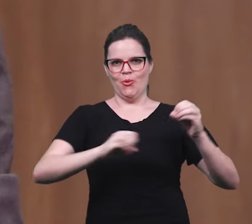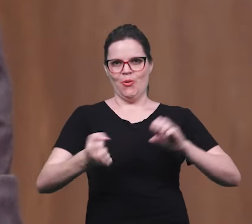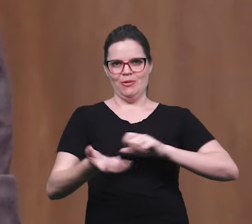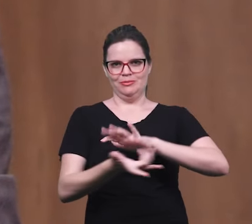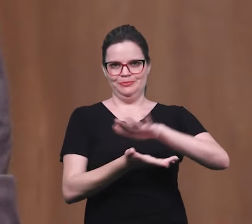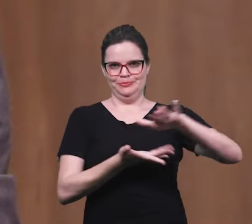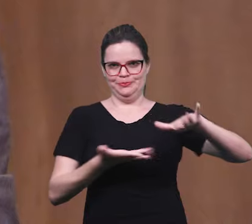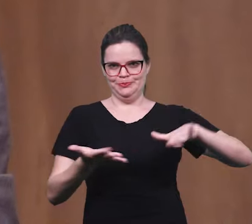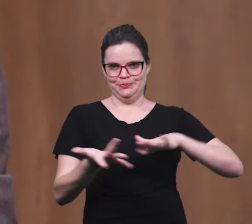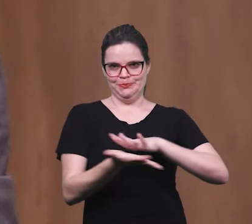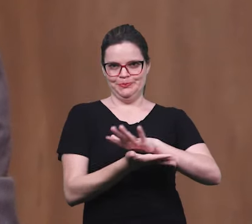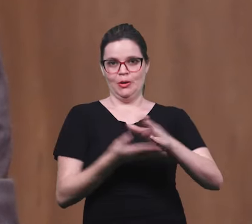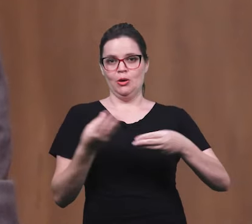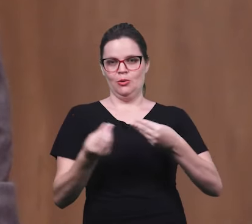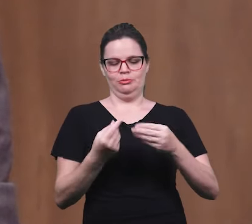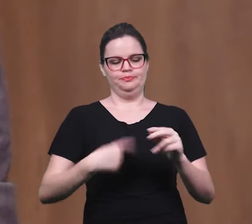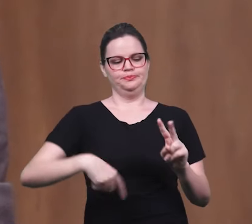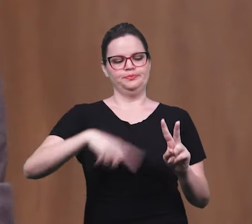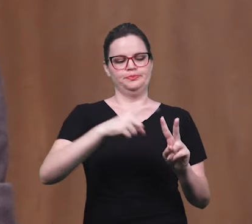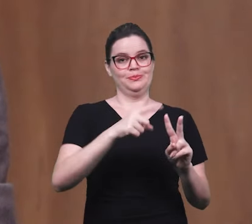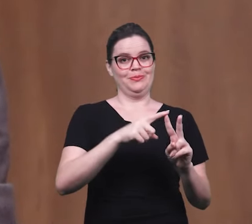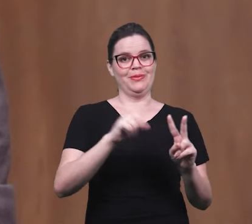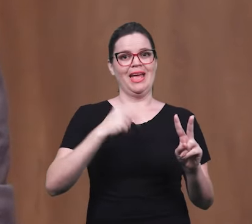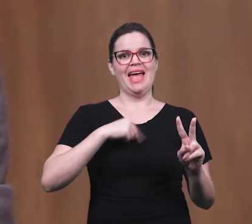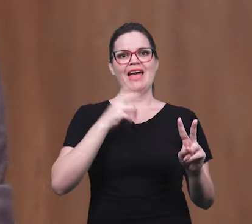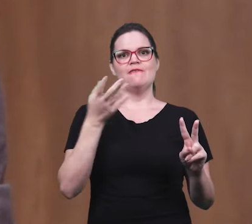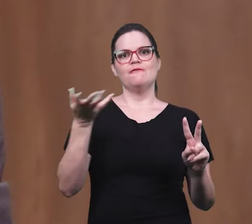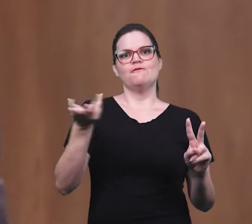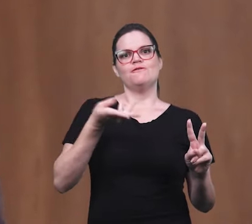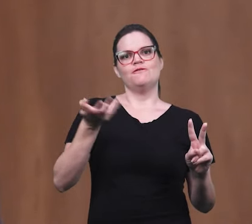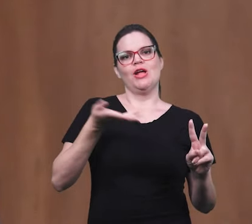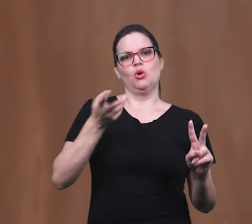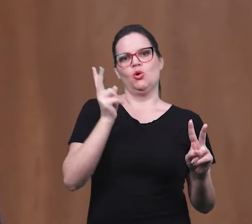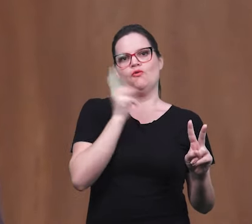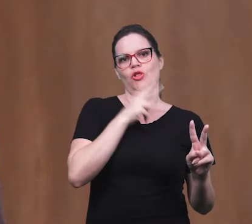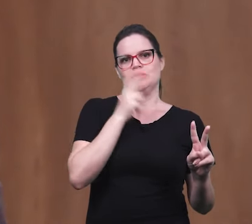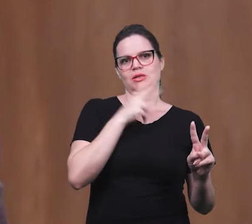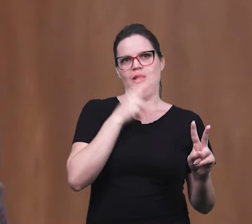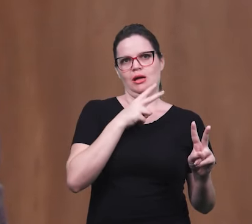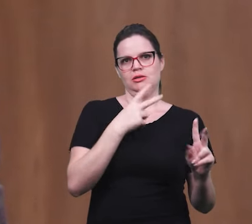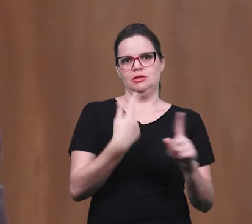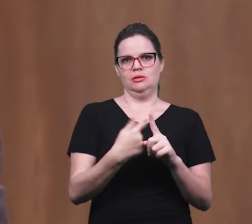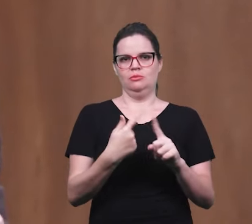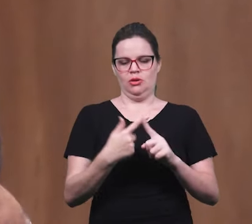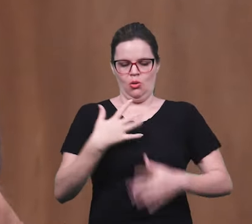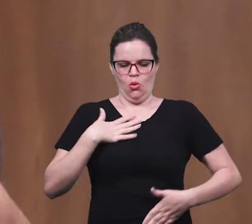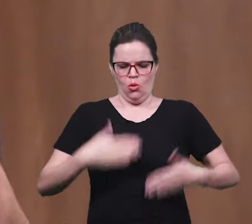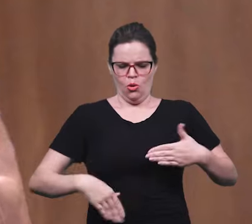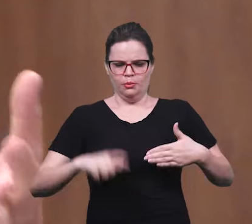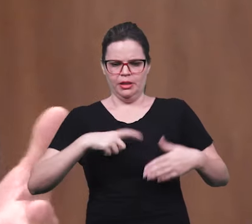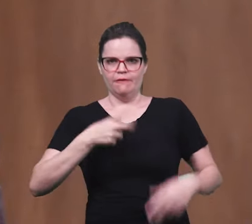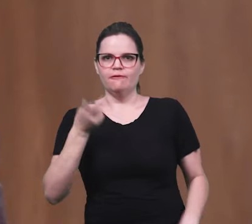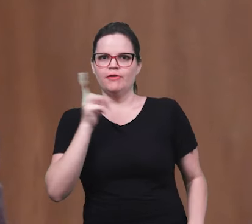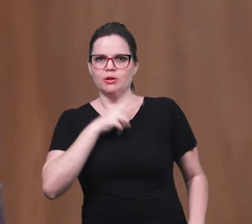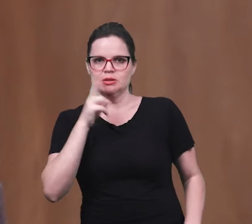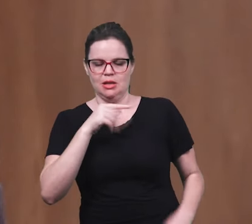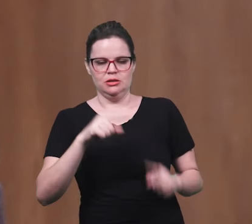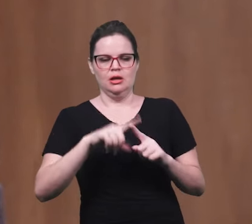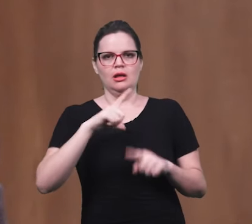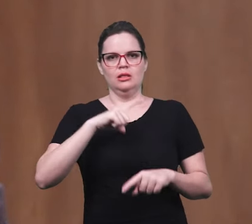está relacionada com a velocidade. Então, quando um corpo ele tem velocidade, ele tem massa, ele tem ali uma